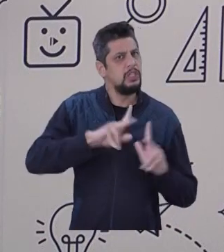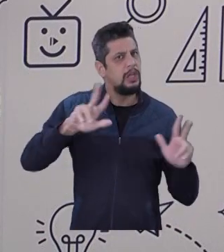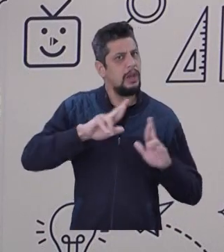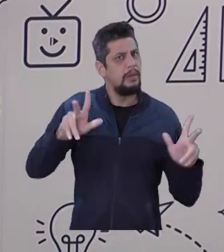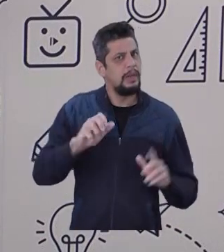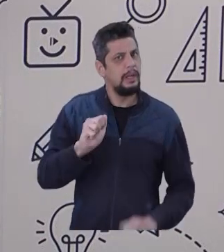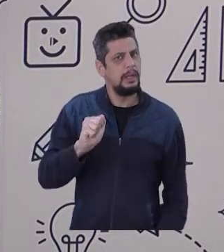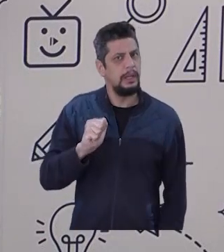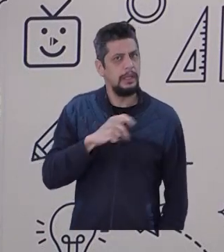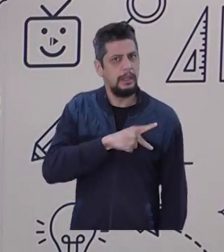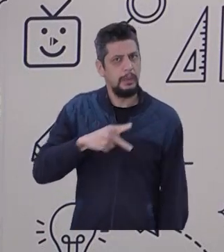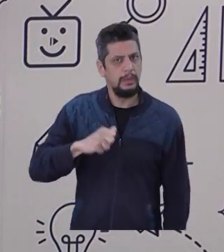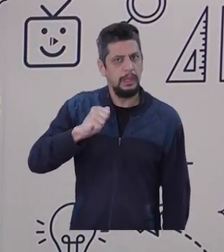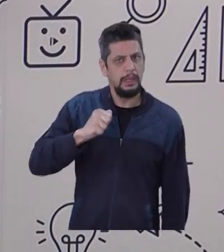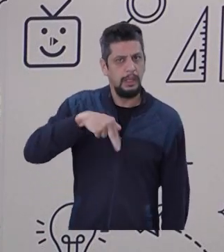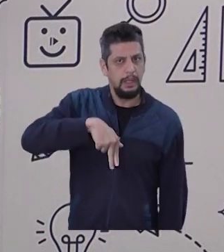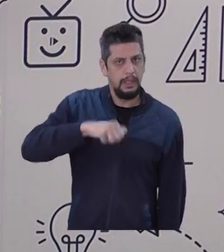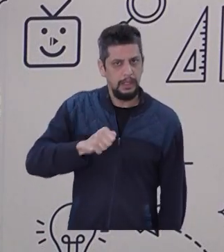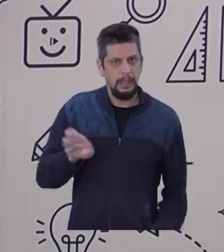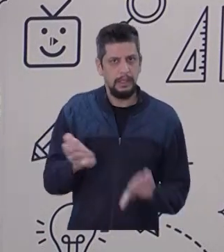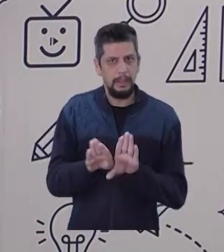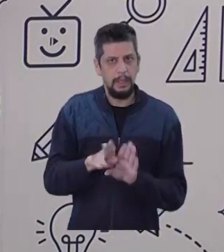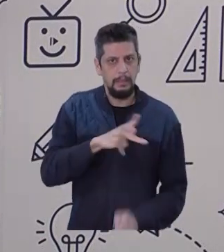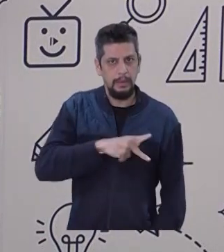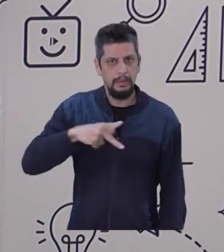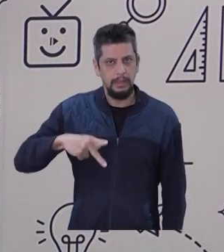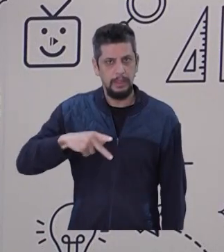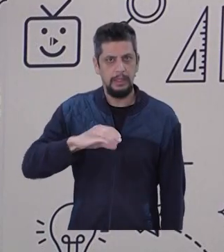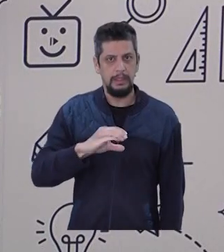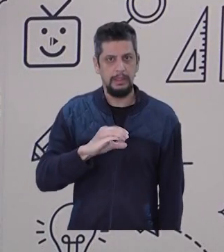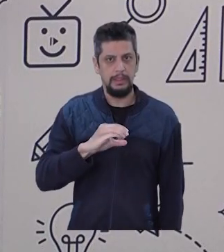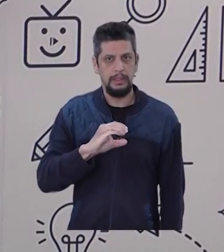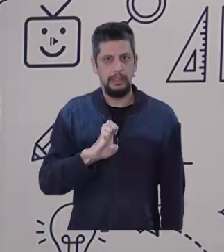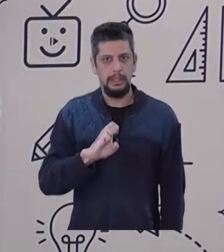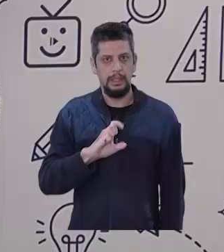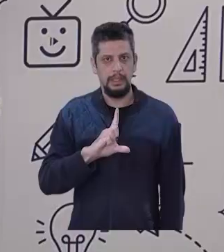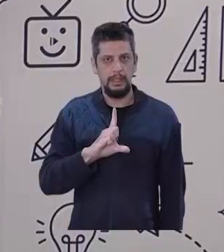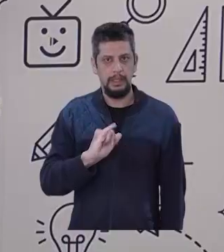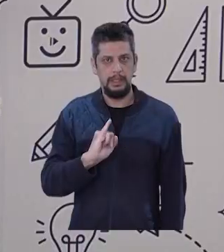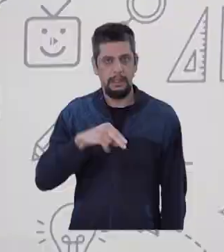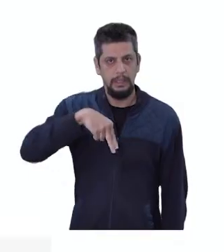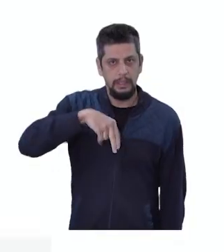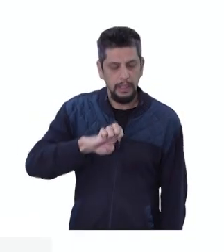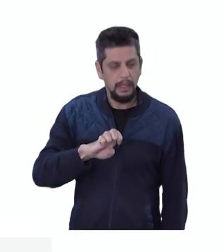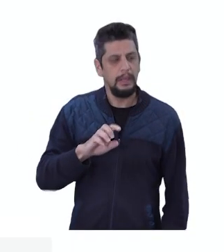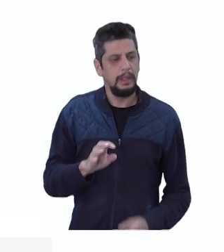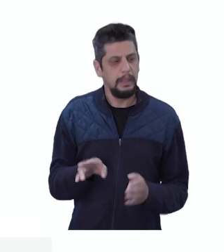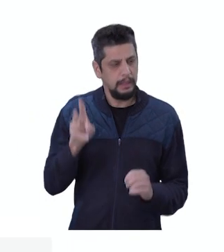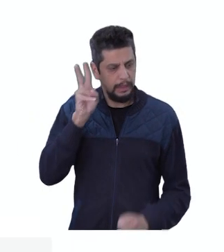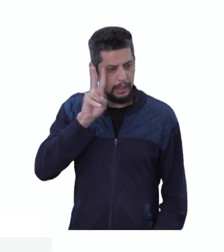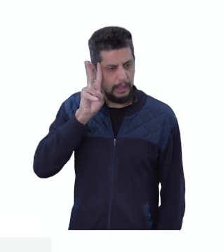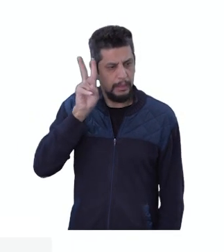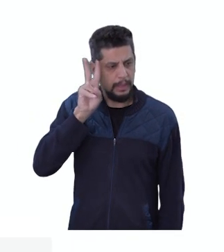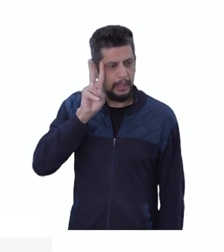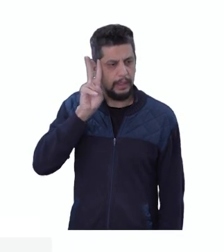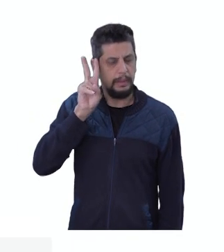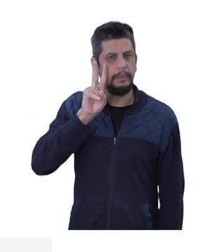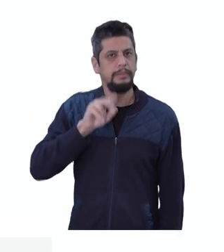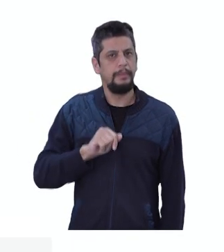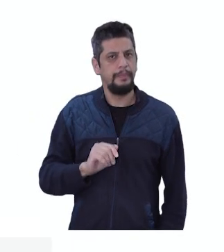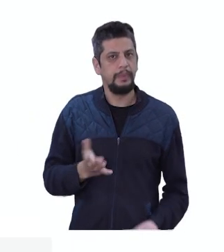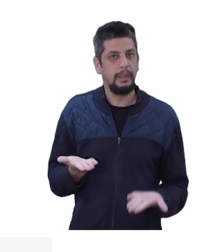à aula da professora Ana Paula e Silene, da aula 16, de medidas de tempo, certo? Isso